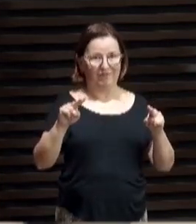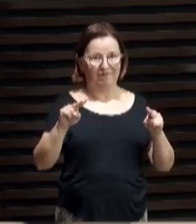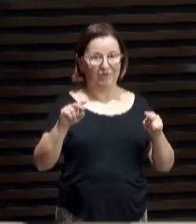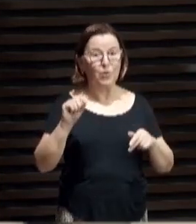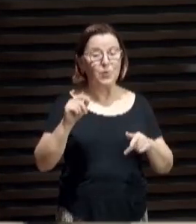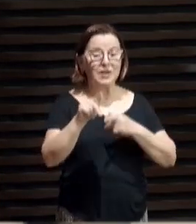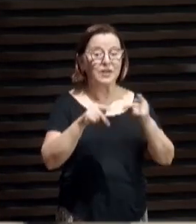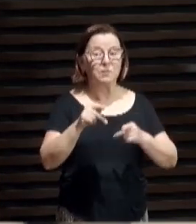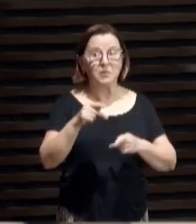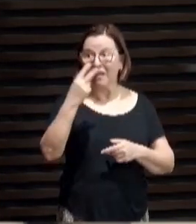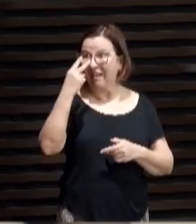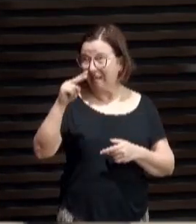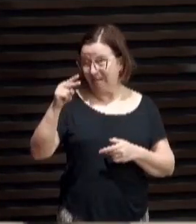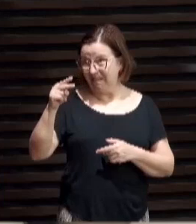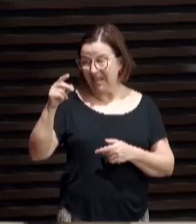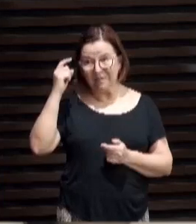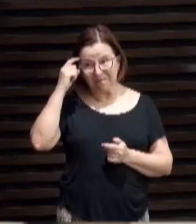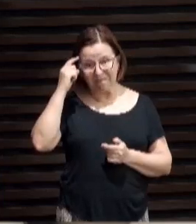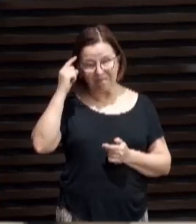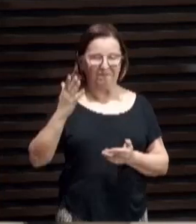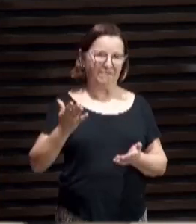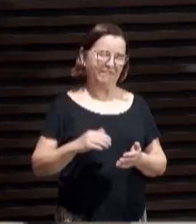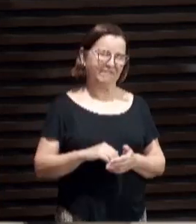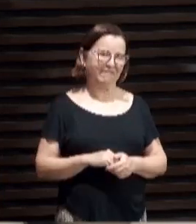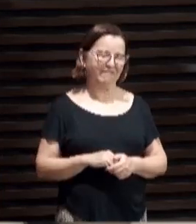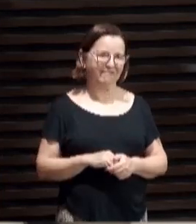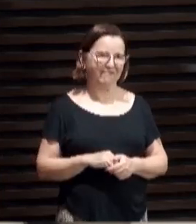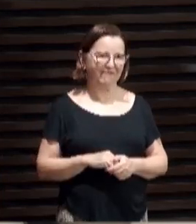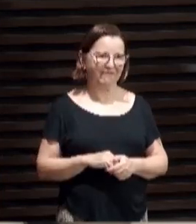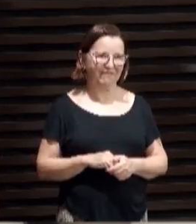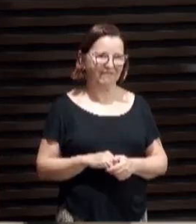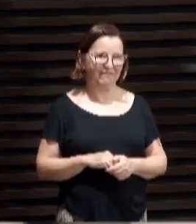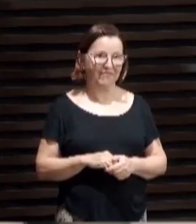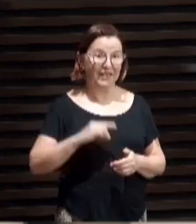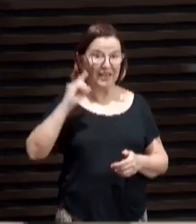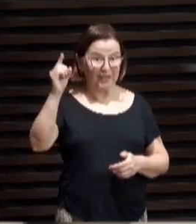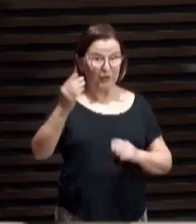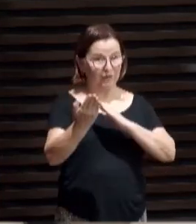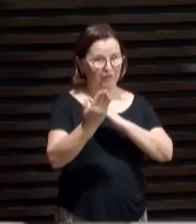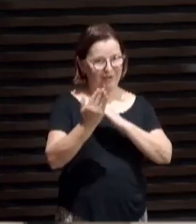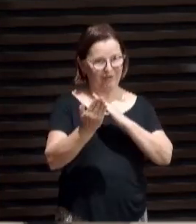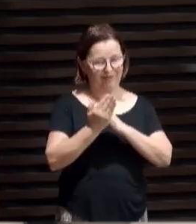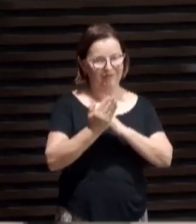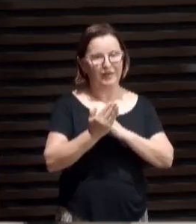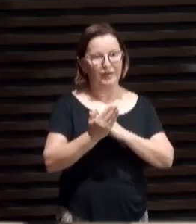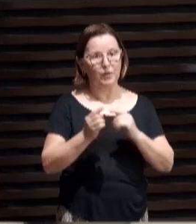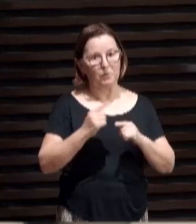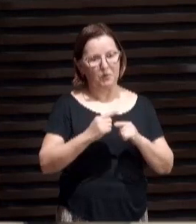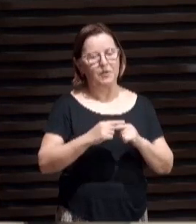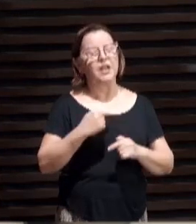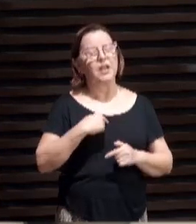Deus nos dê condições de não abrir o flanco, porque eu sei que eu sou